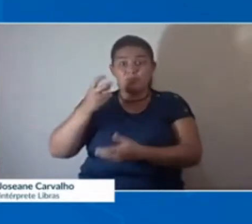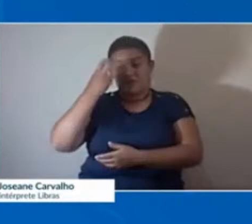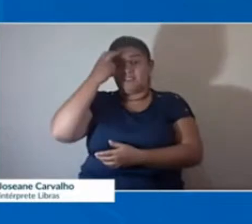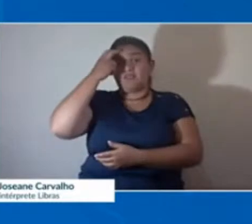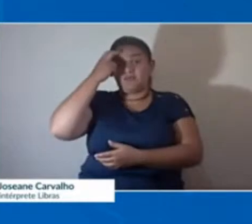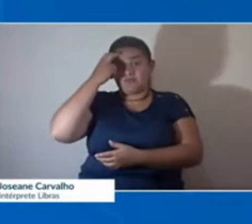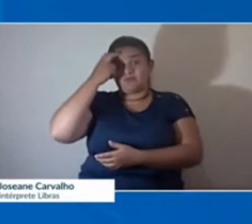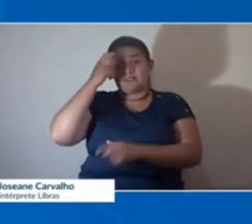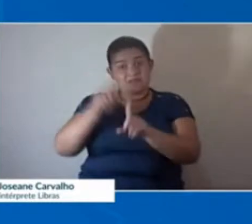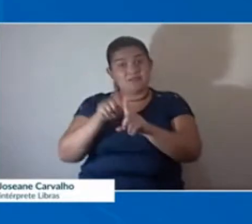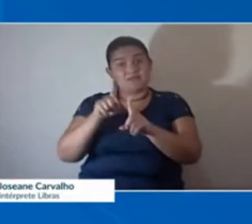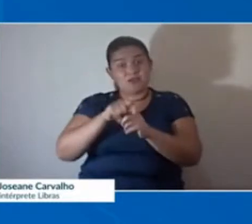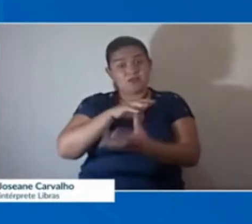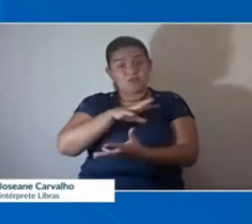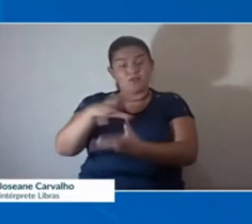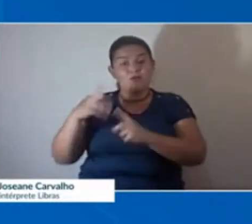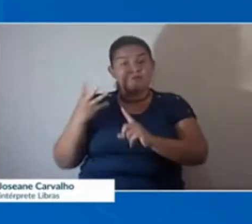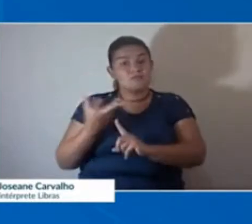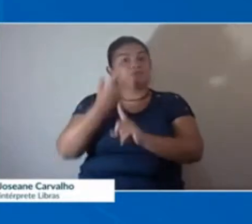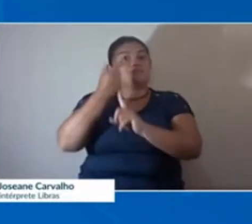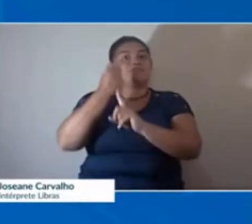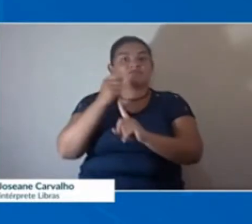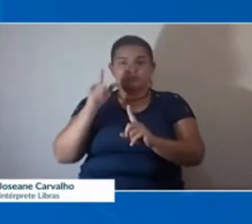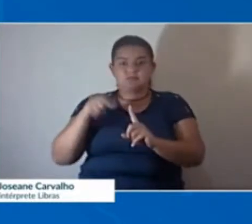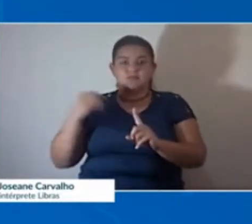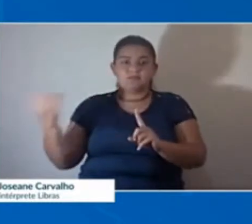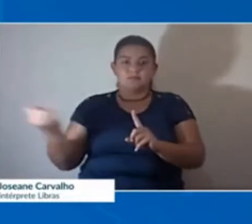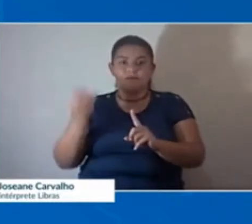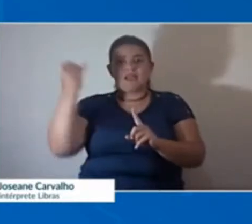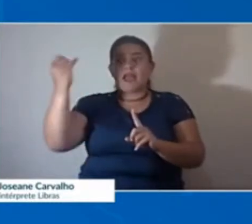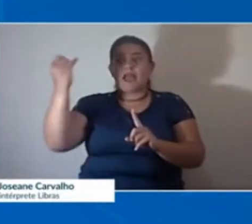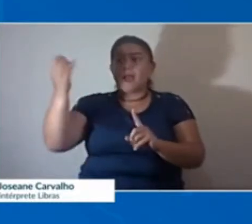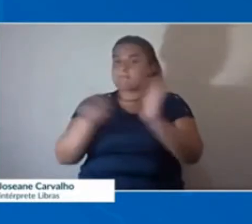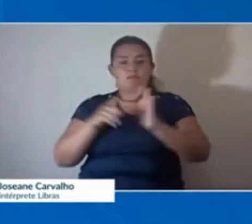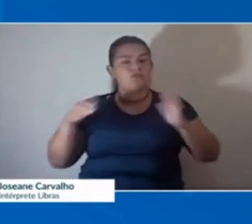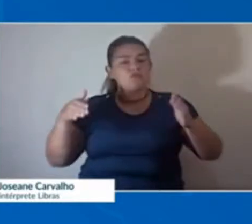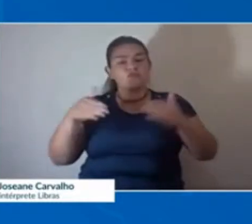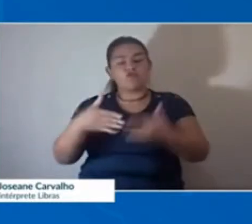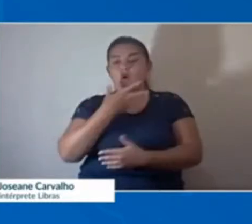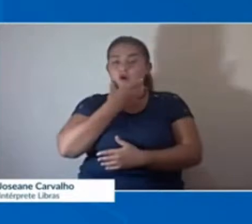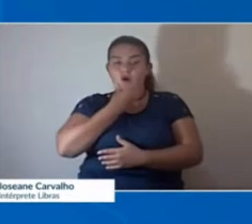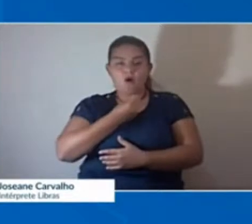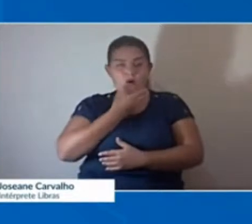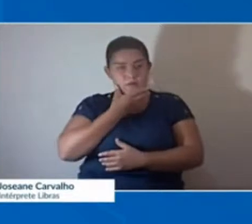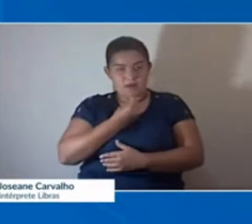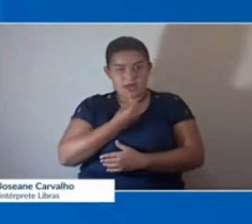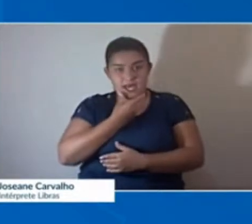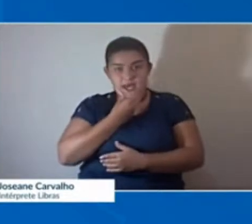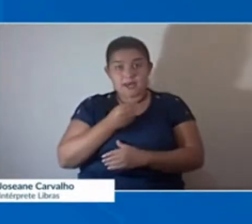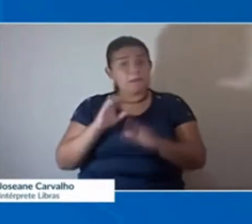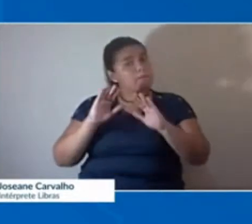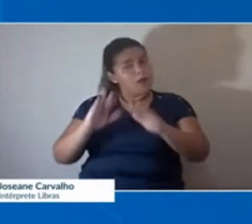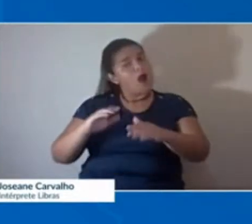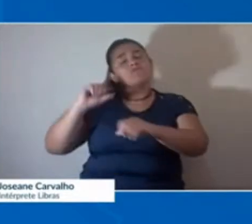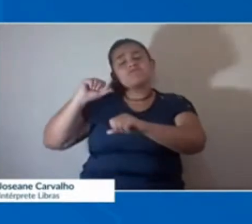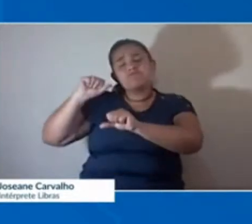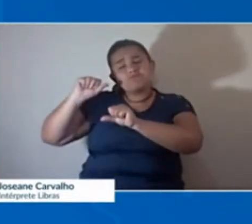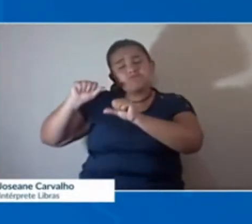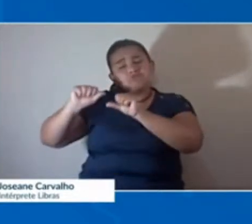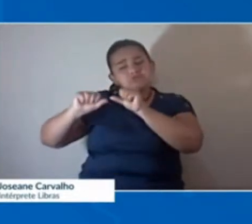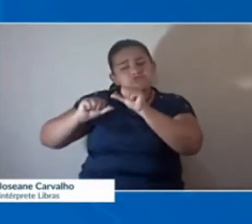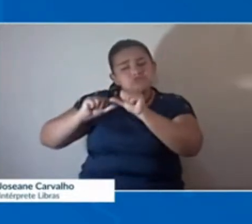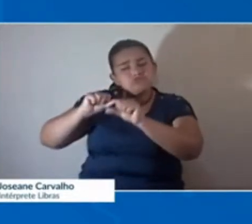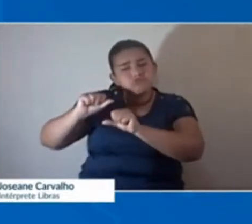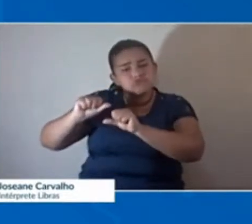arte, ele é essencialmente masculino, embora as coisas venham mudando, né, nessas últimas